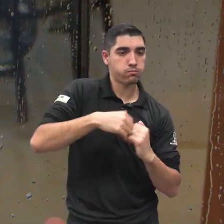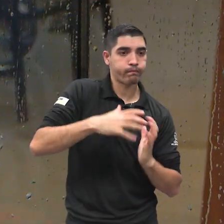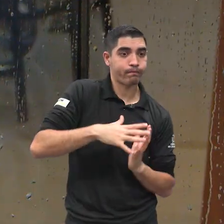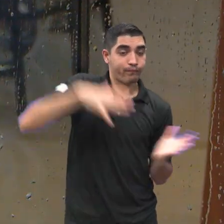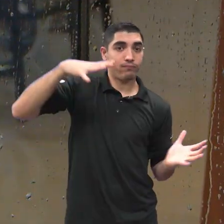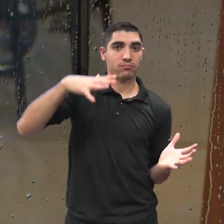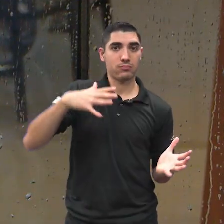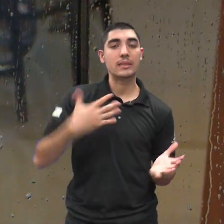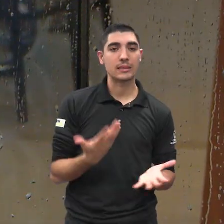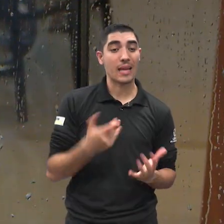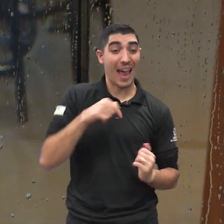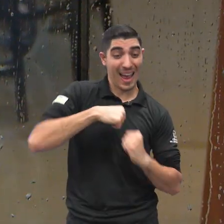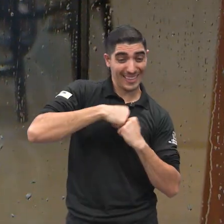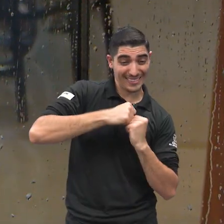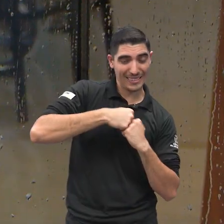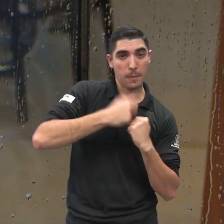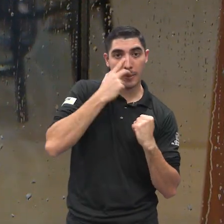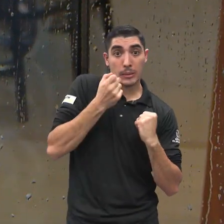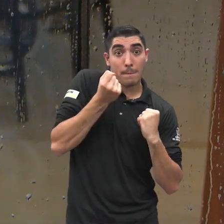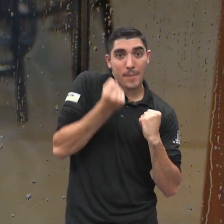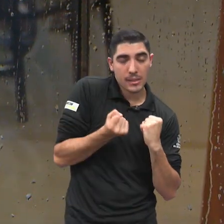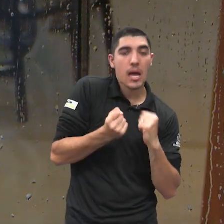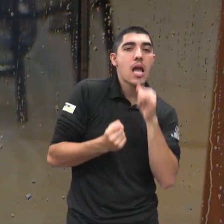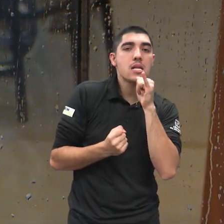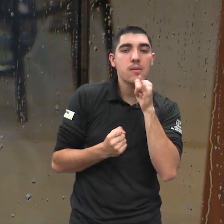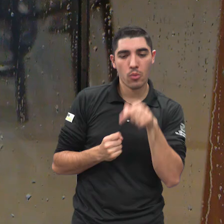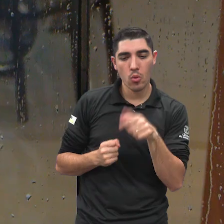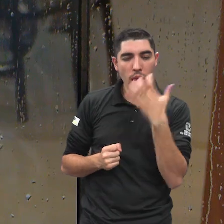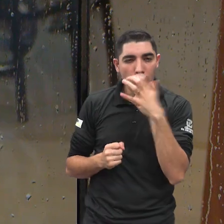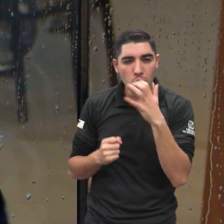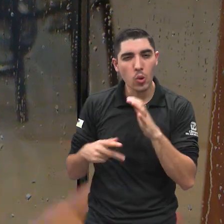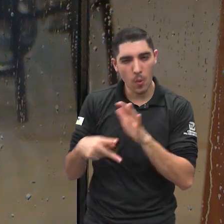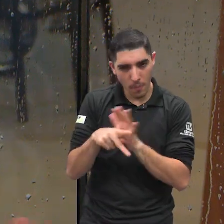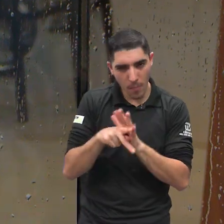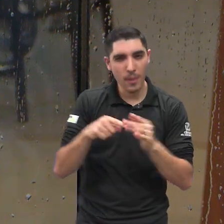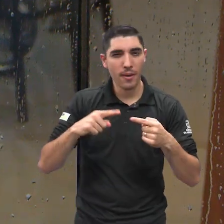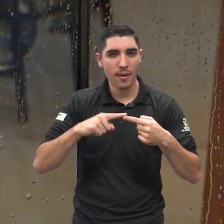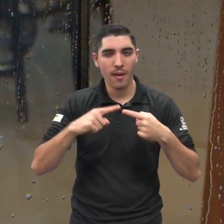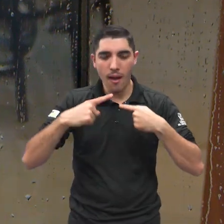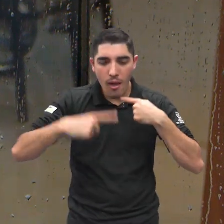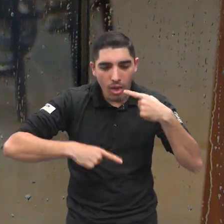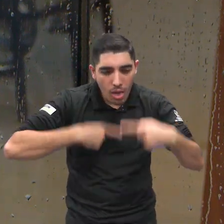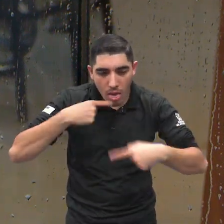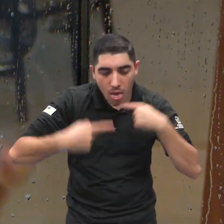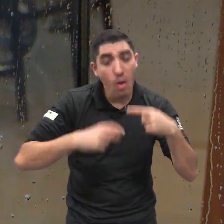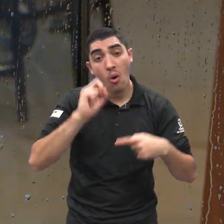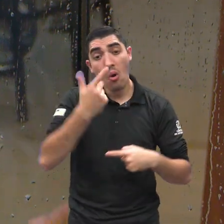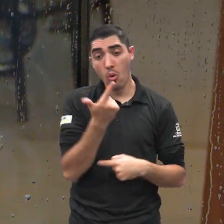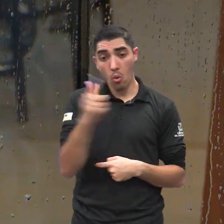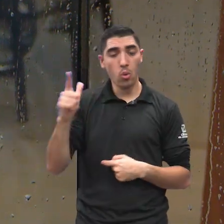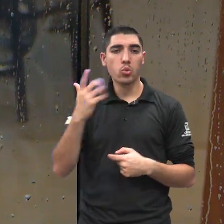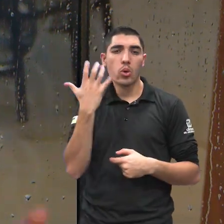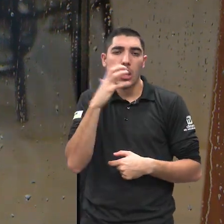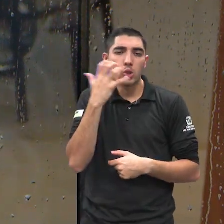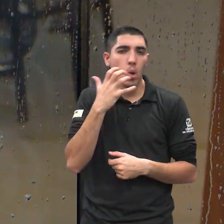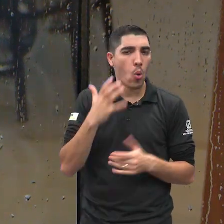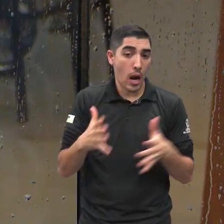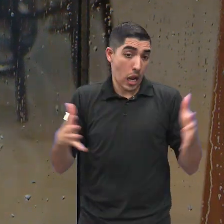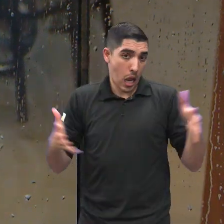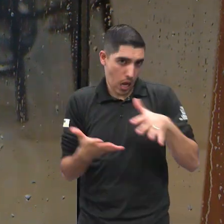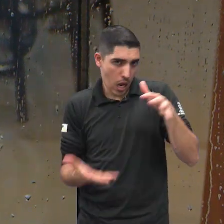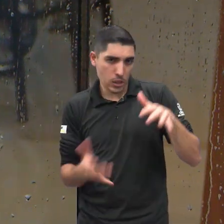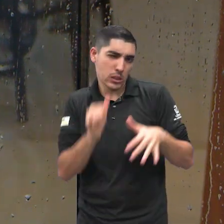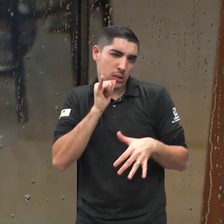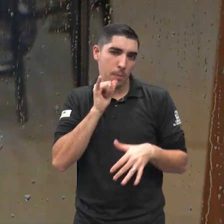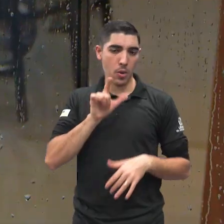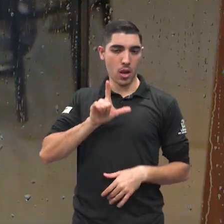menores. Sim. Então, por exemplo, um filhote de São Bernardo, um filhote até de raças não tão gigantes assim como um Golden, mas que